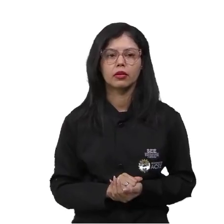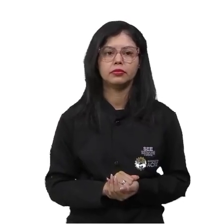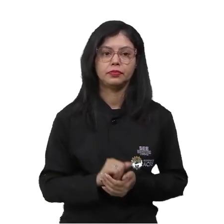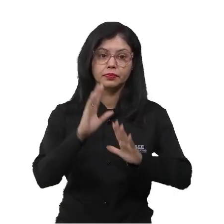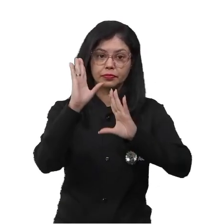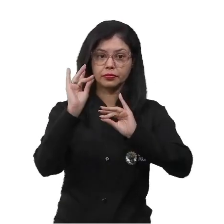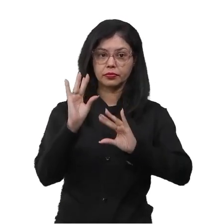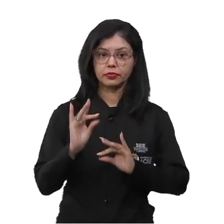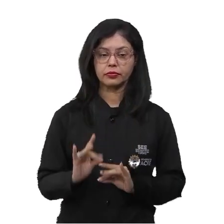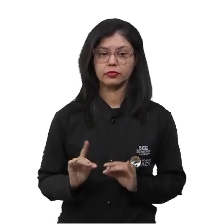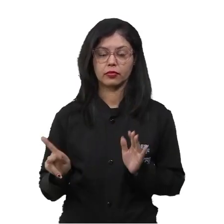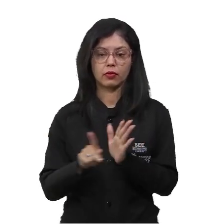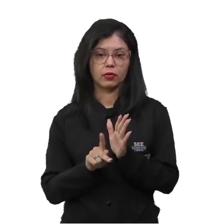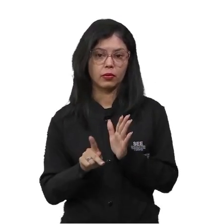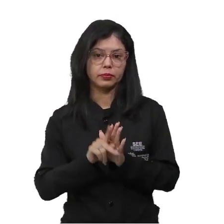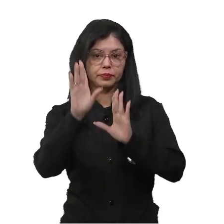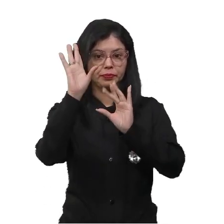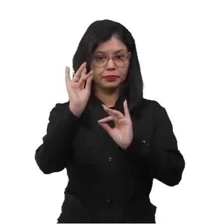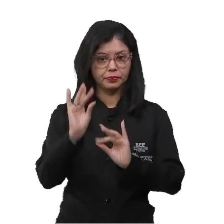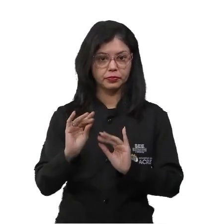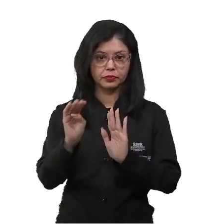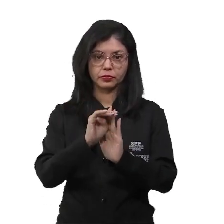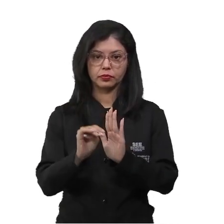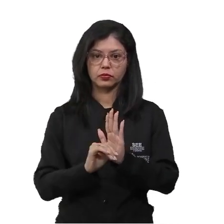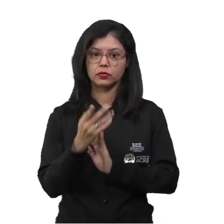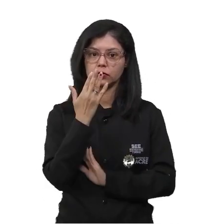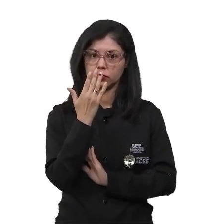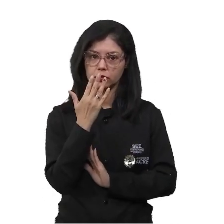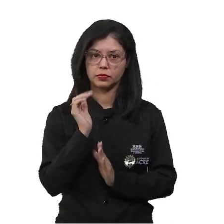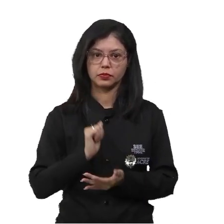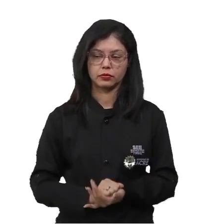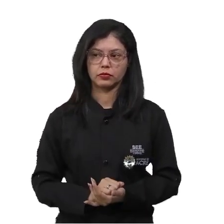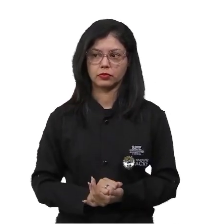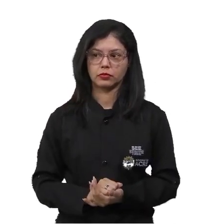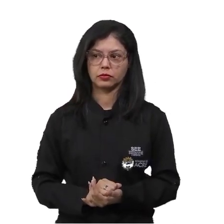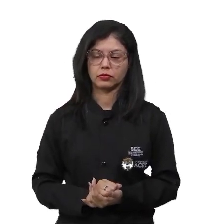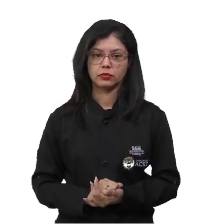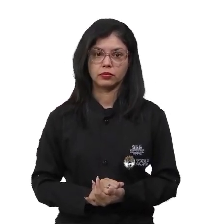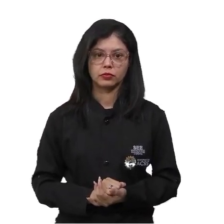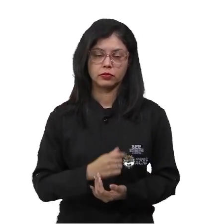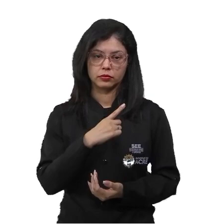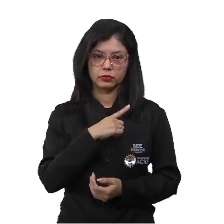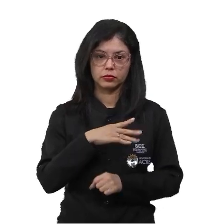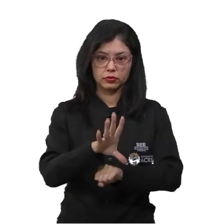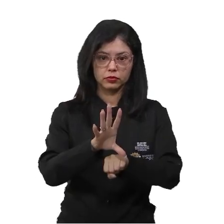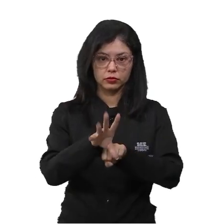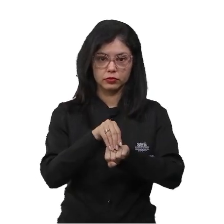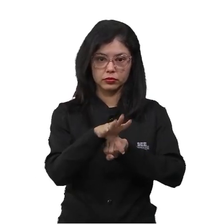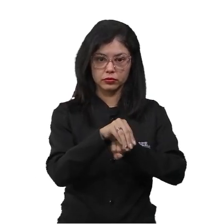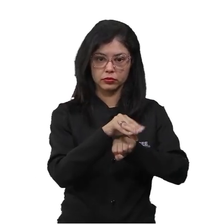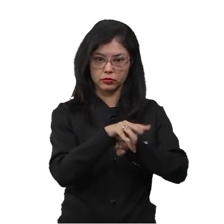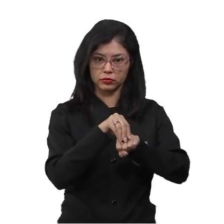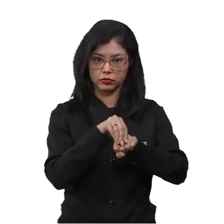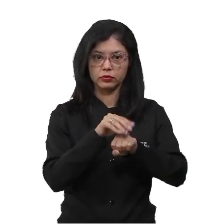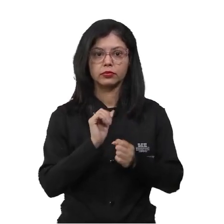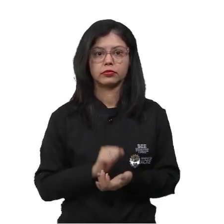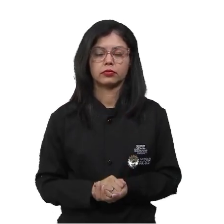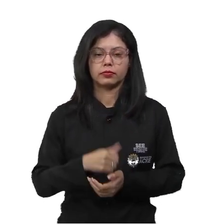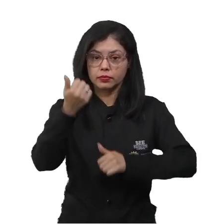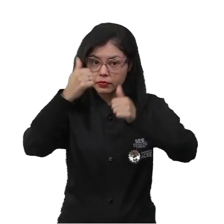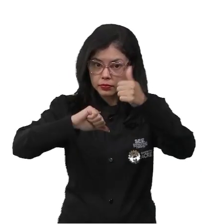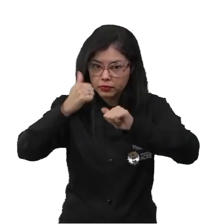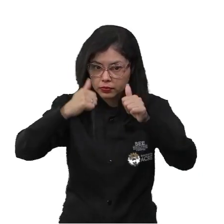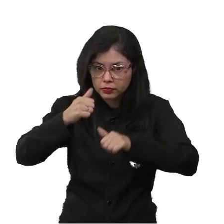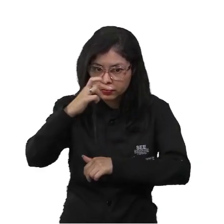Destacada, né? Cada etapa destacada em uma cor. Então, nós temos a coleta, a